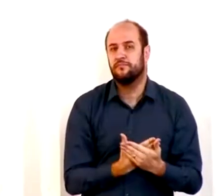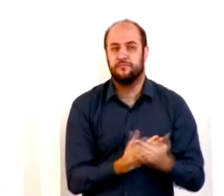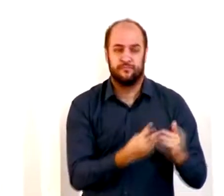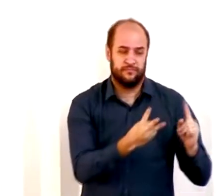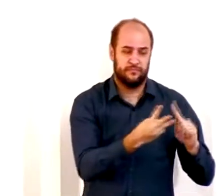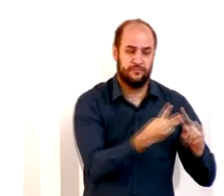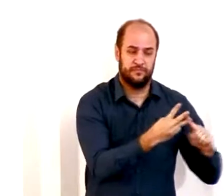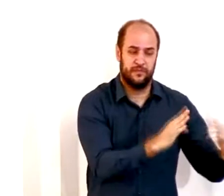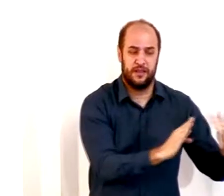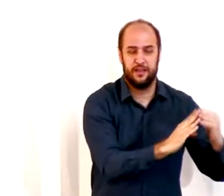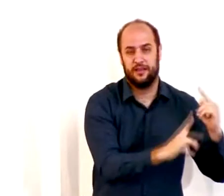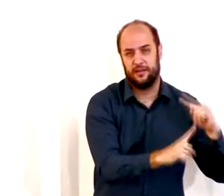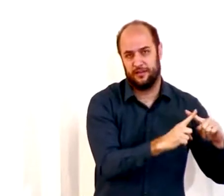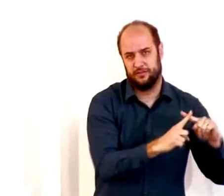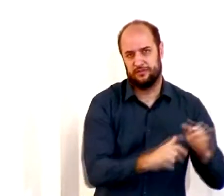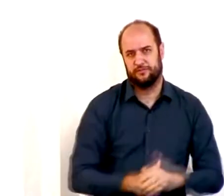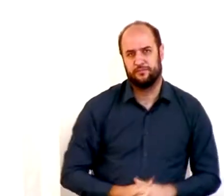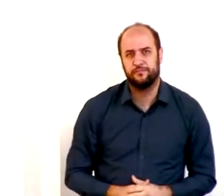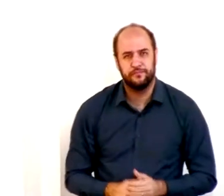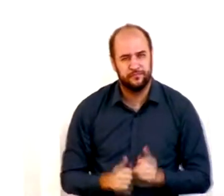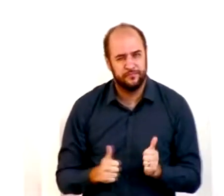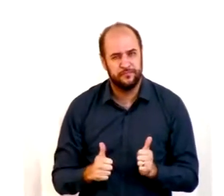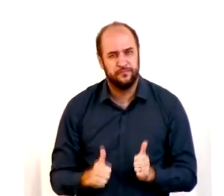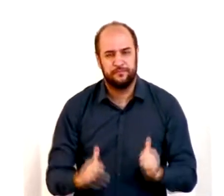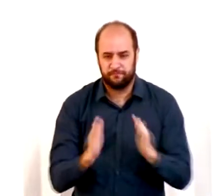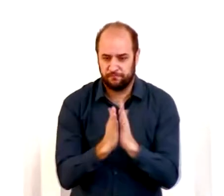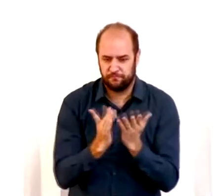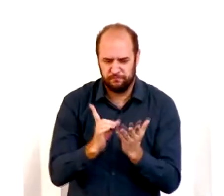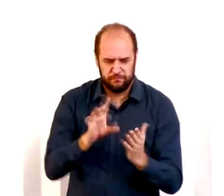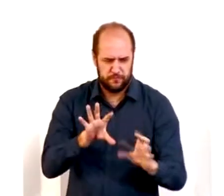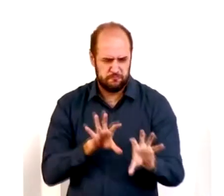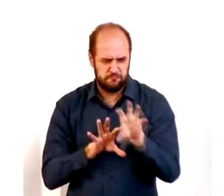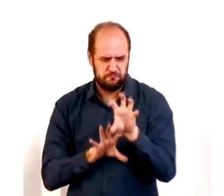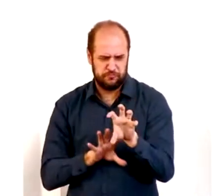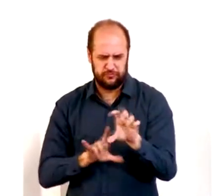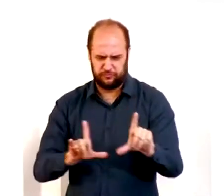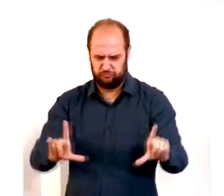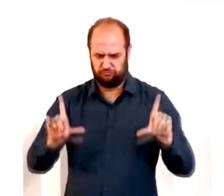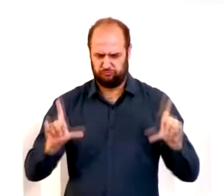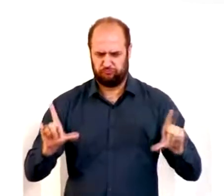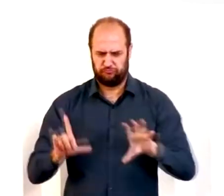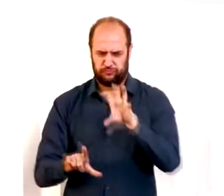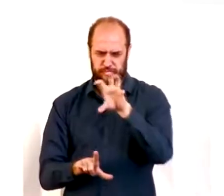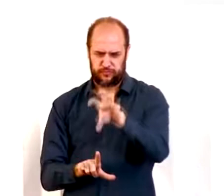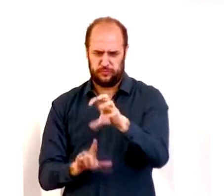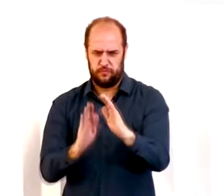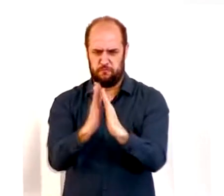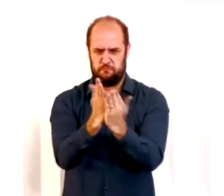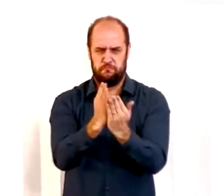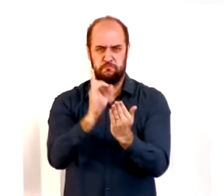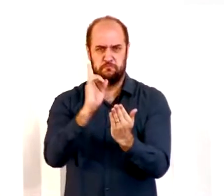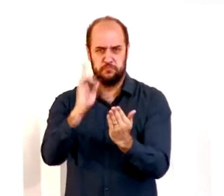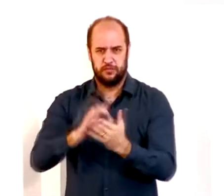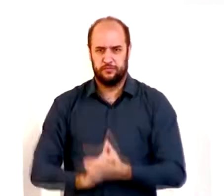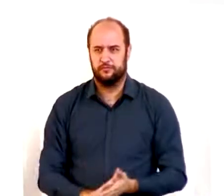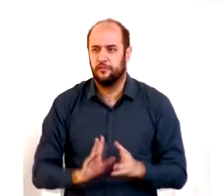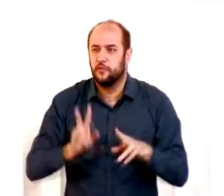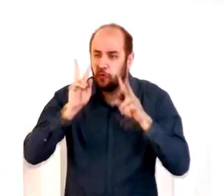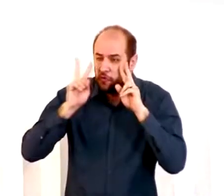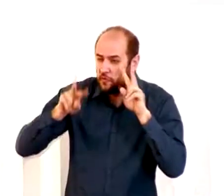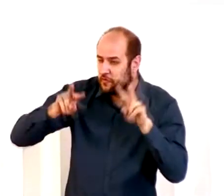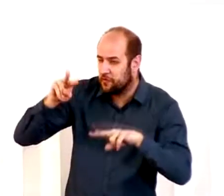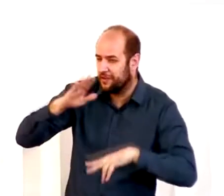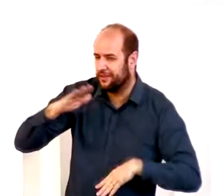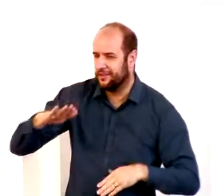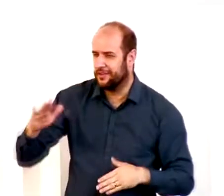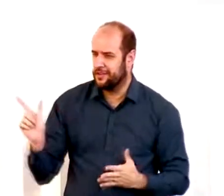e a igreja de vocês. Então, a Bíblia bem no centro da folha, tá? Crianças amadas, já estou vendo, elas